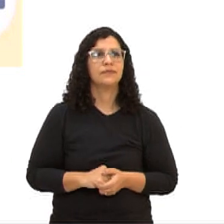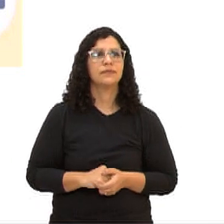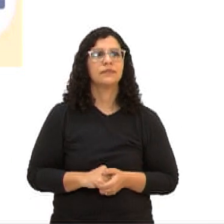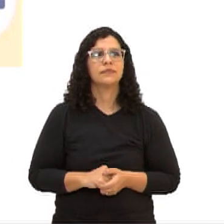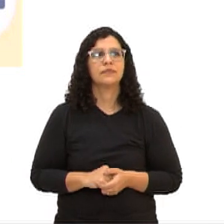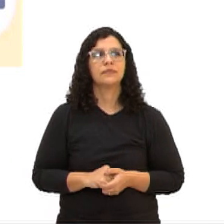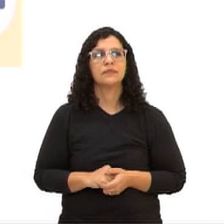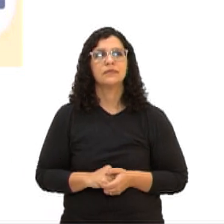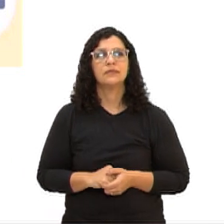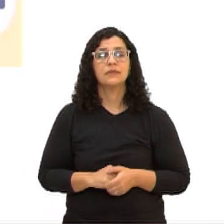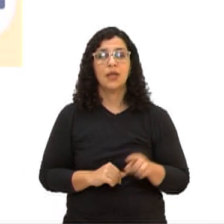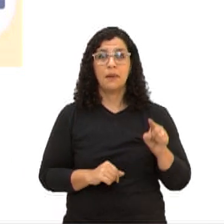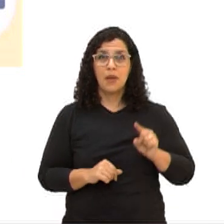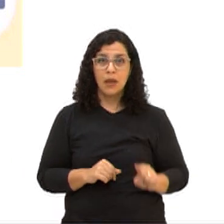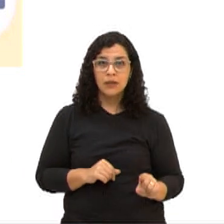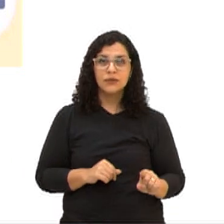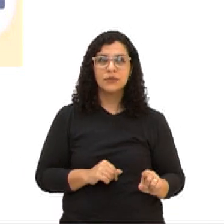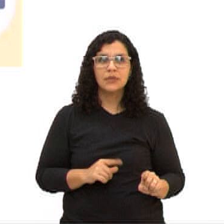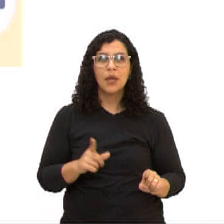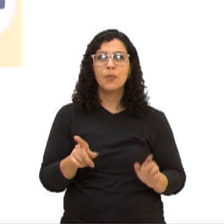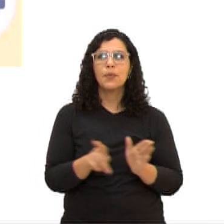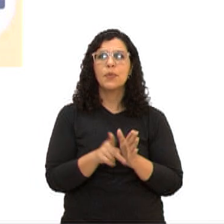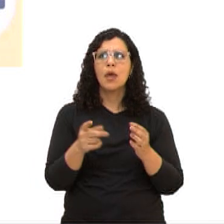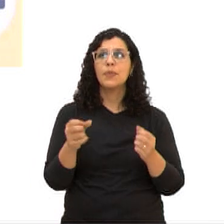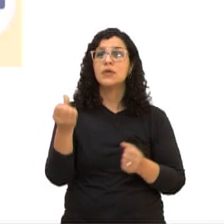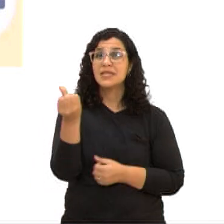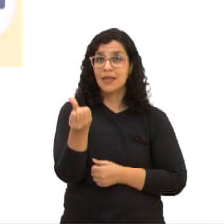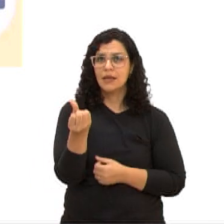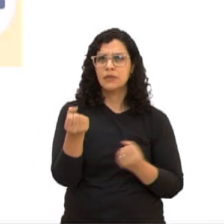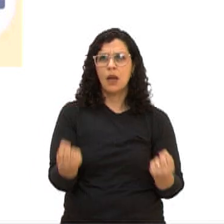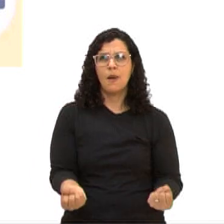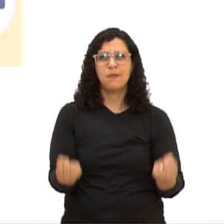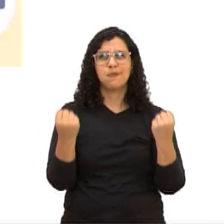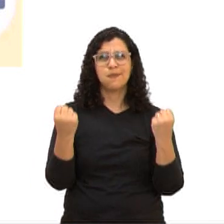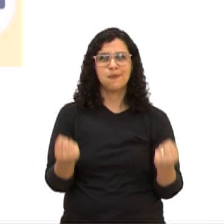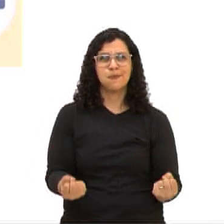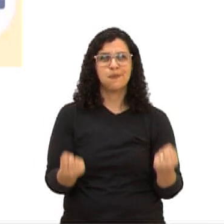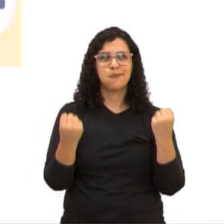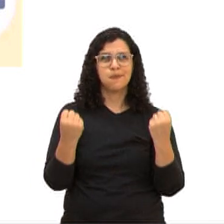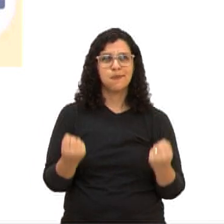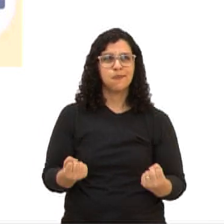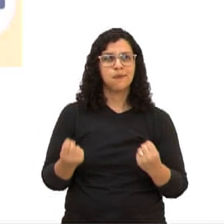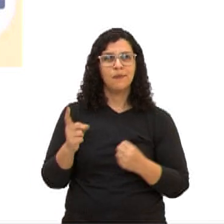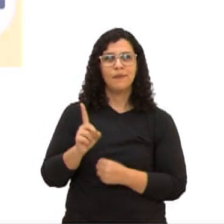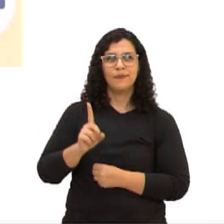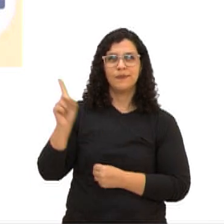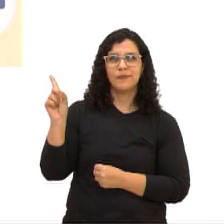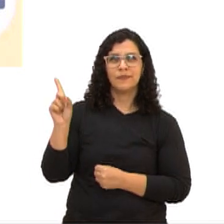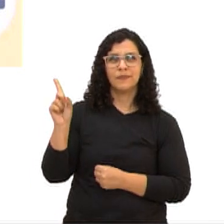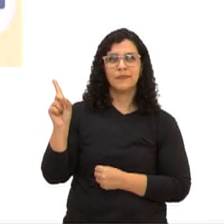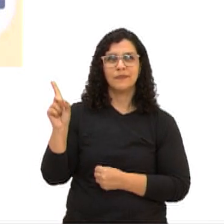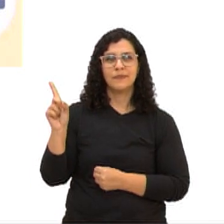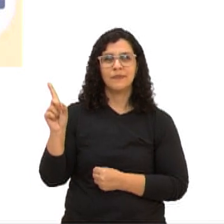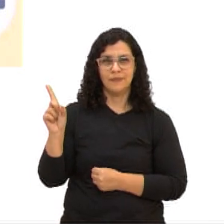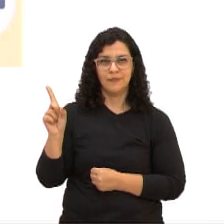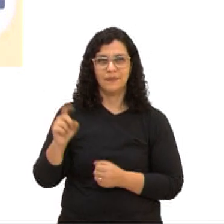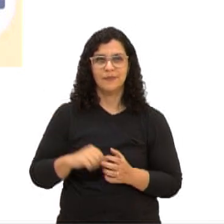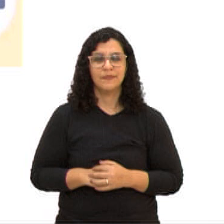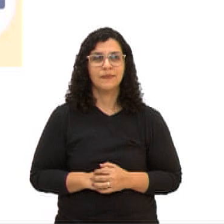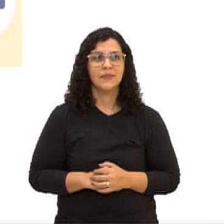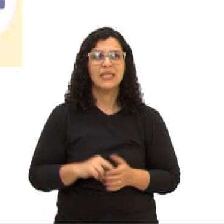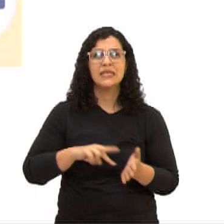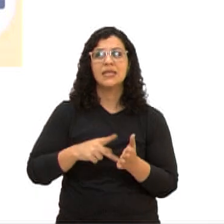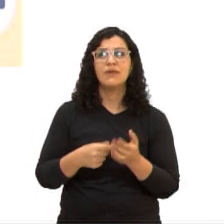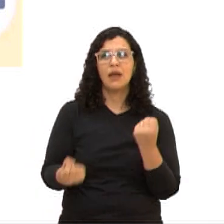banho. Aqui embaixo nós temos a 6. A imagem 6, ir ao ginásio, então